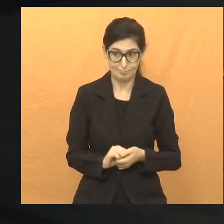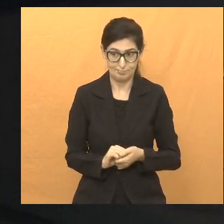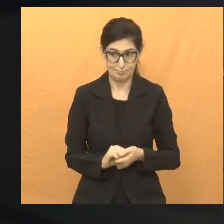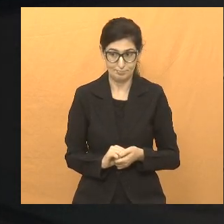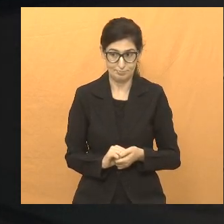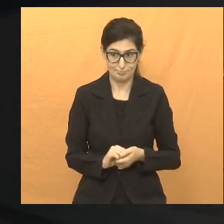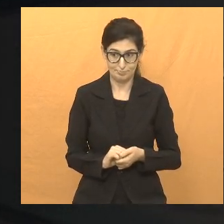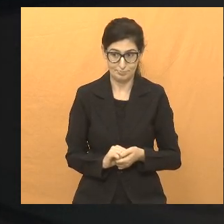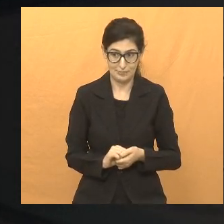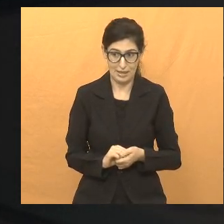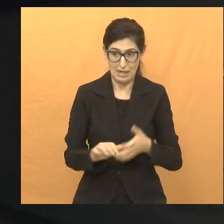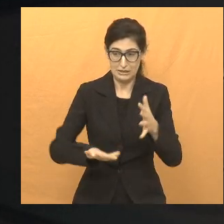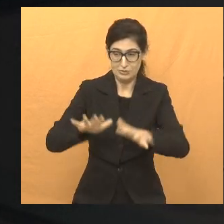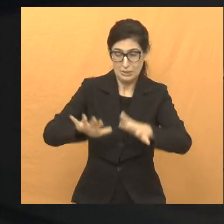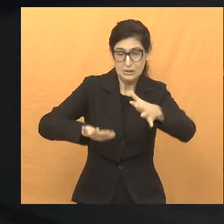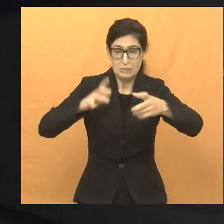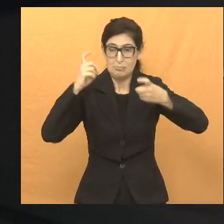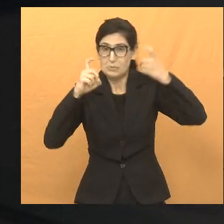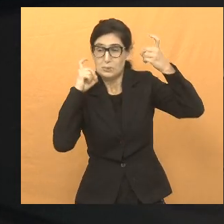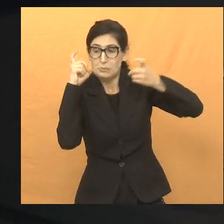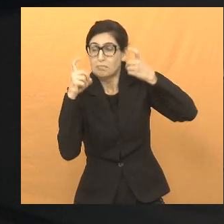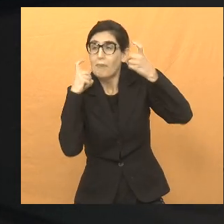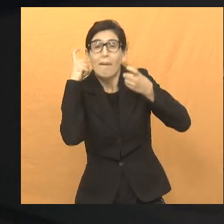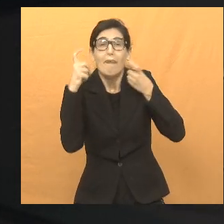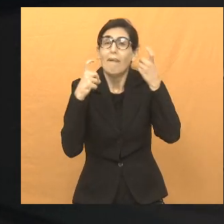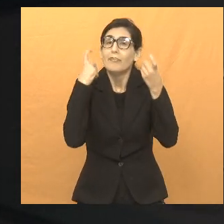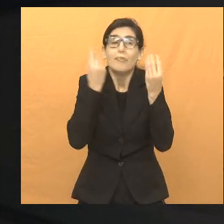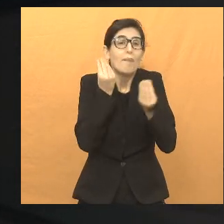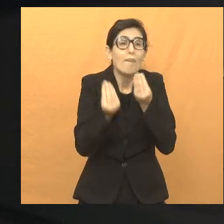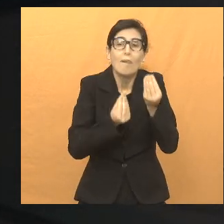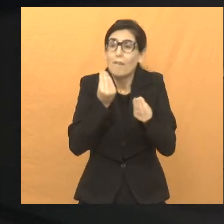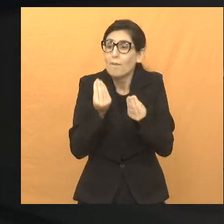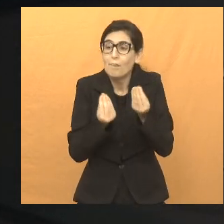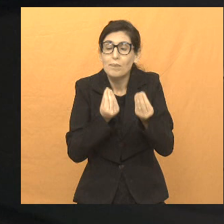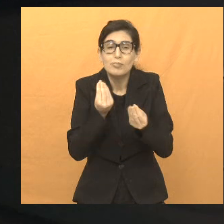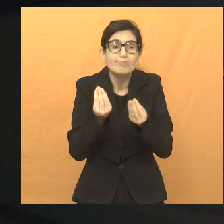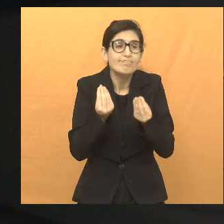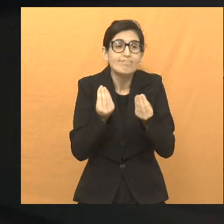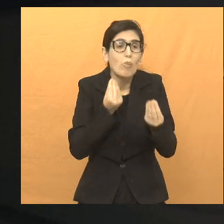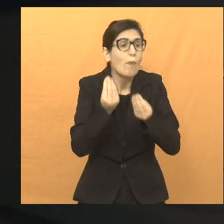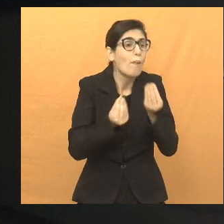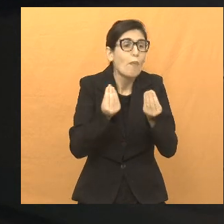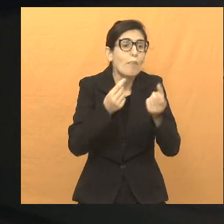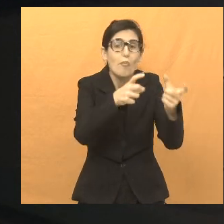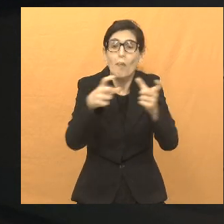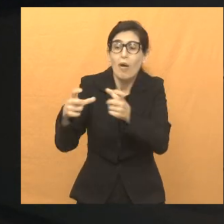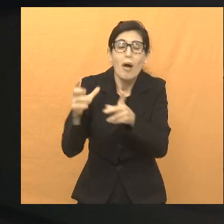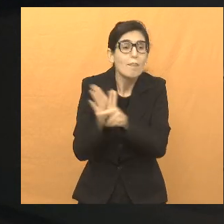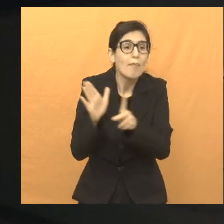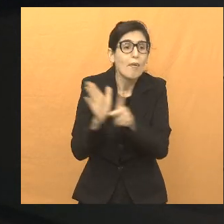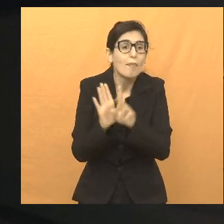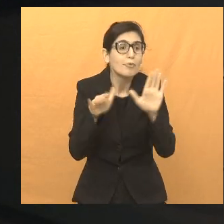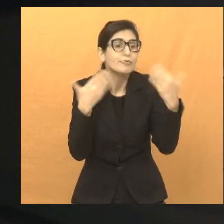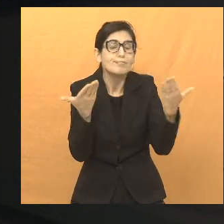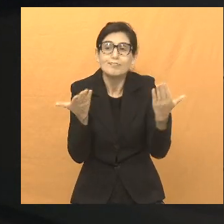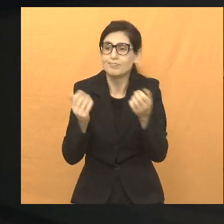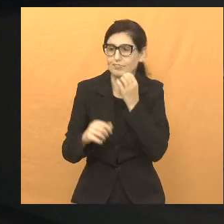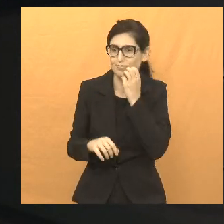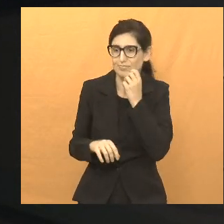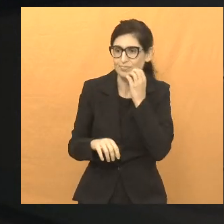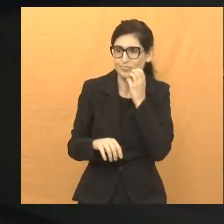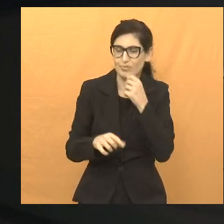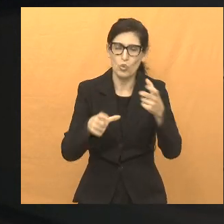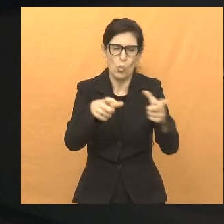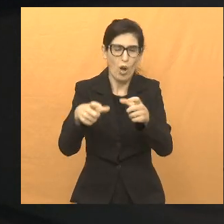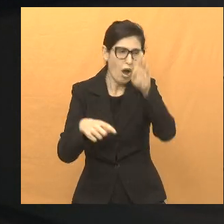que vai ficar preocupado e tal, enfim, fica às vezes sem saber para onde vai. Entra na rede pública, a rede